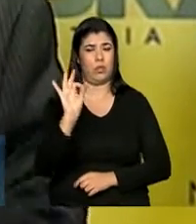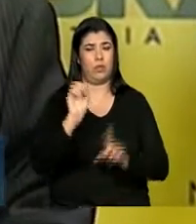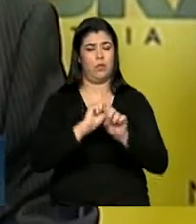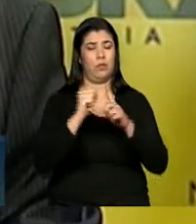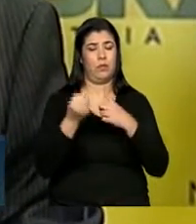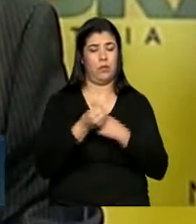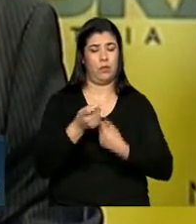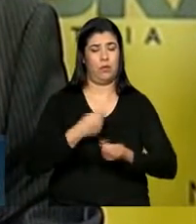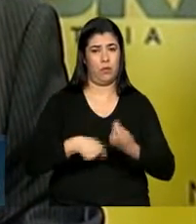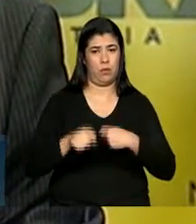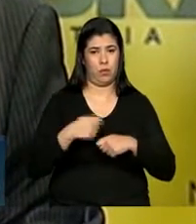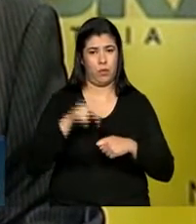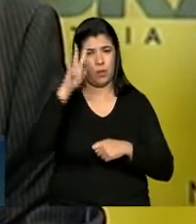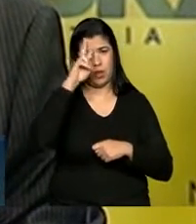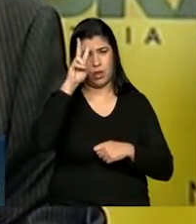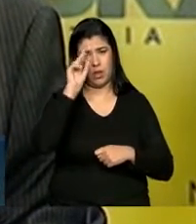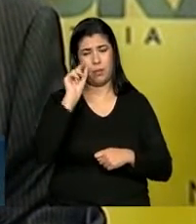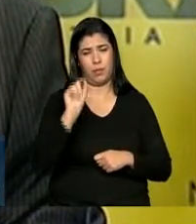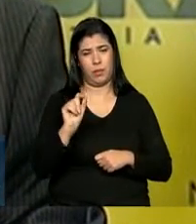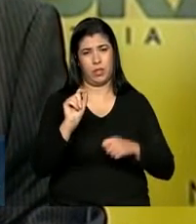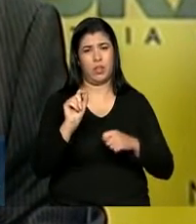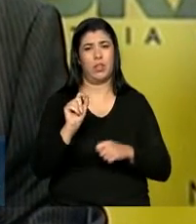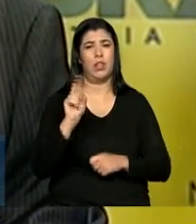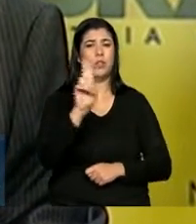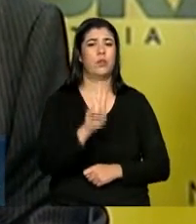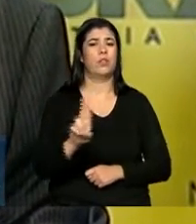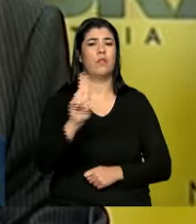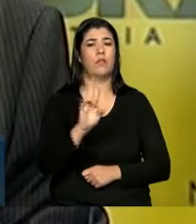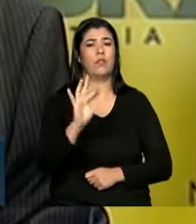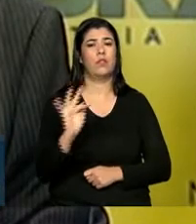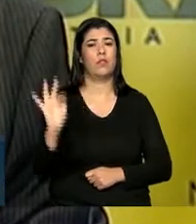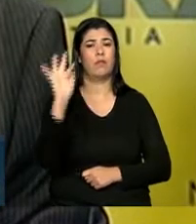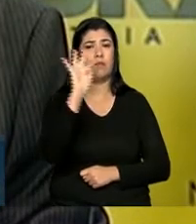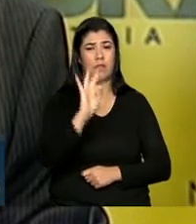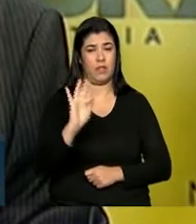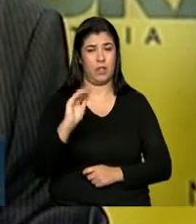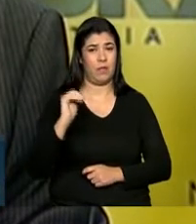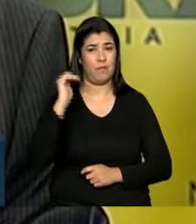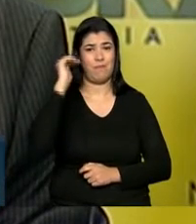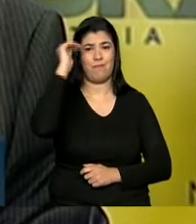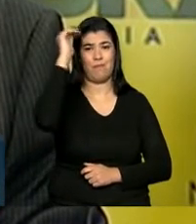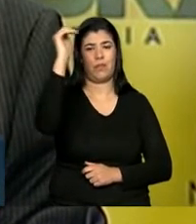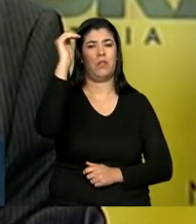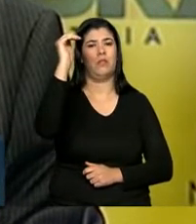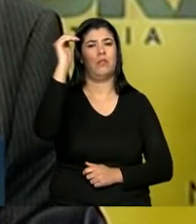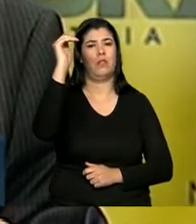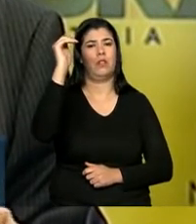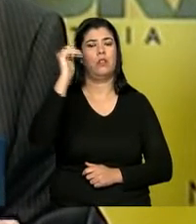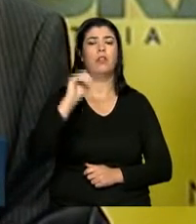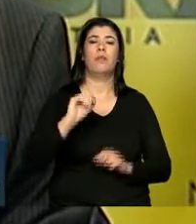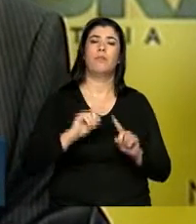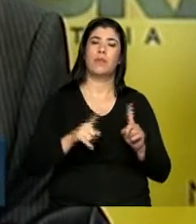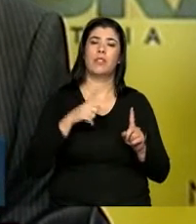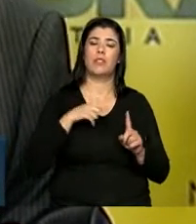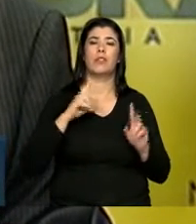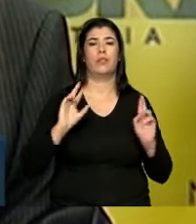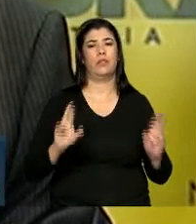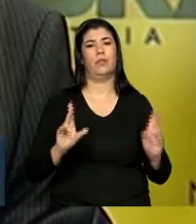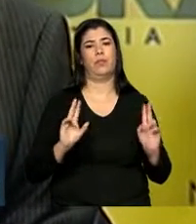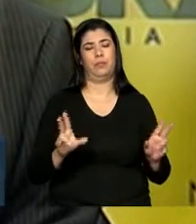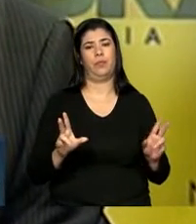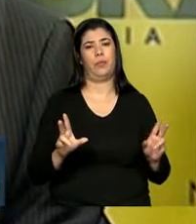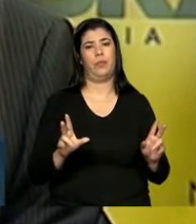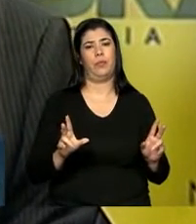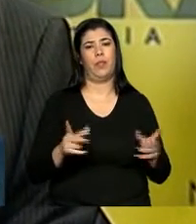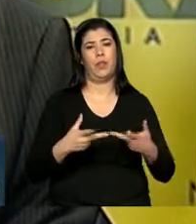lembro, as federais despontavam. Então, eu não sei se é exatamente a sua pergunta, mas, de fato, há uma diferença